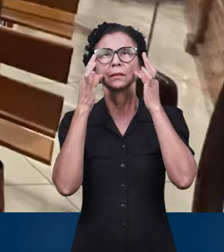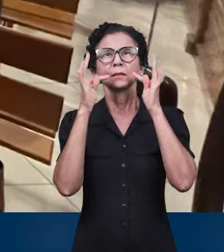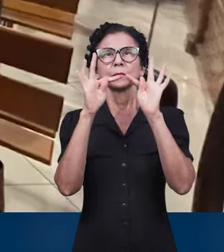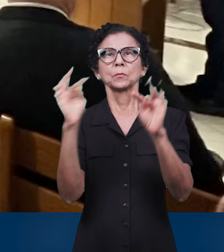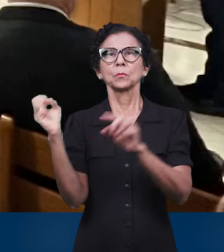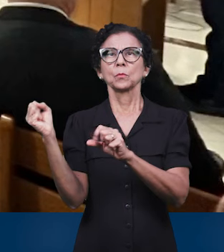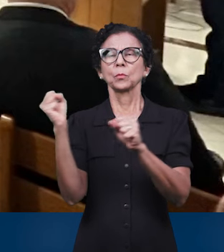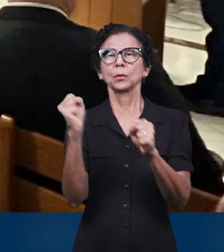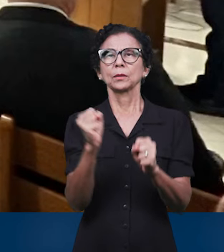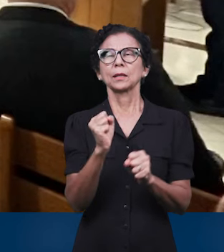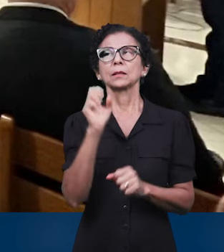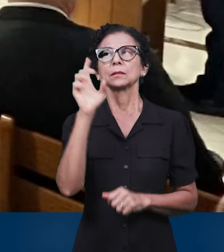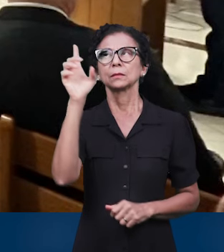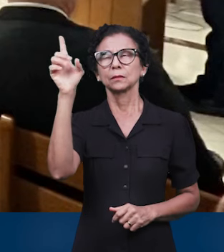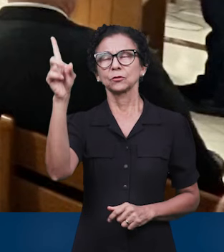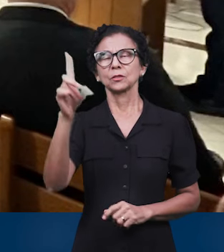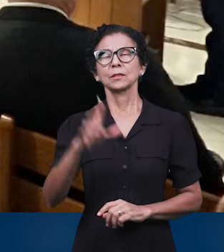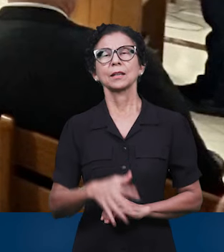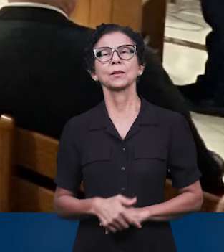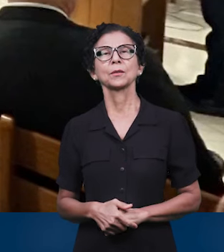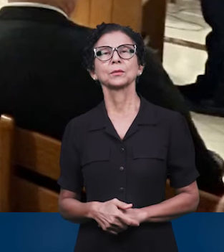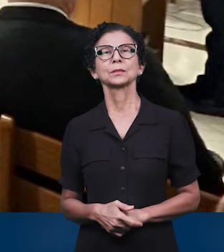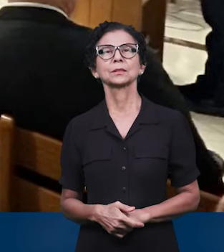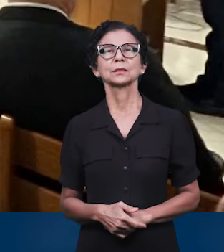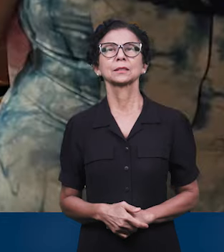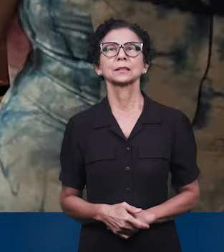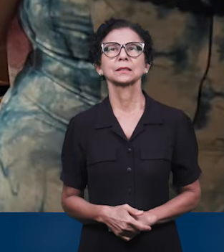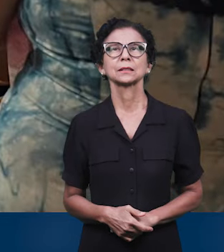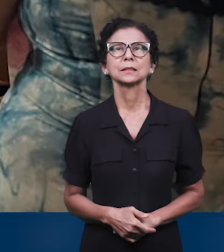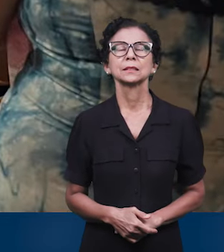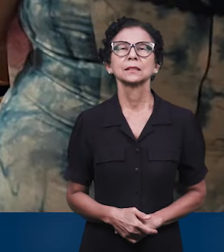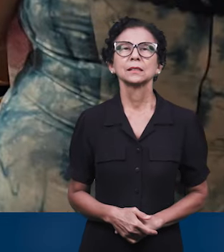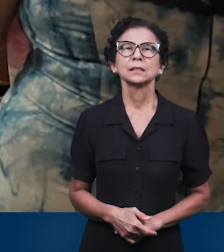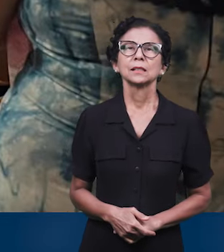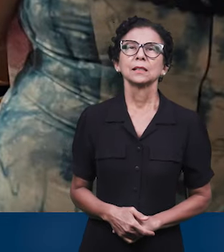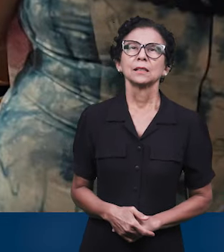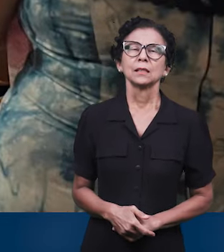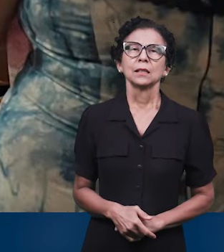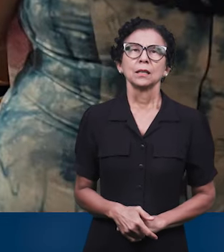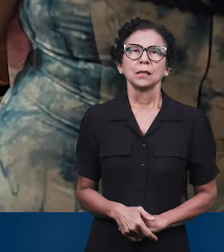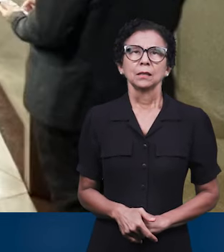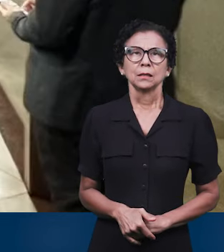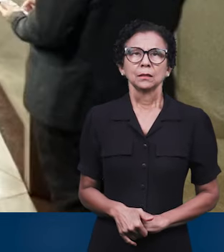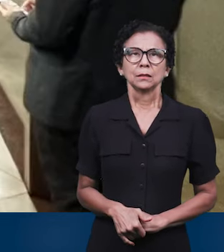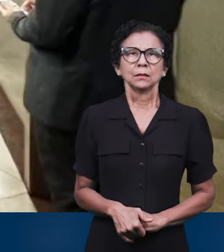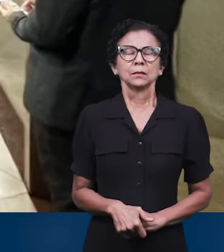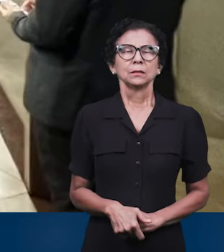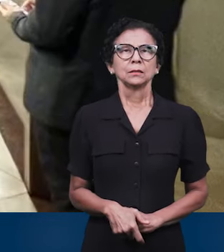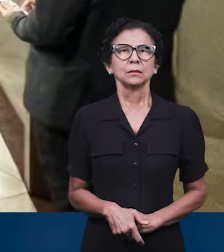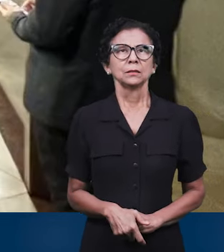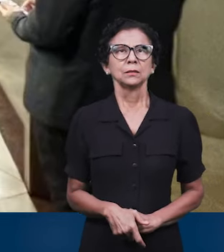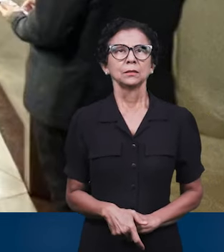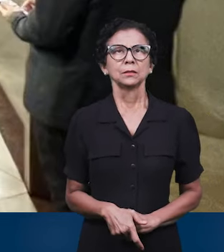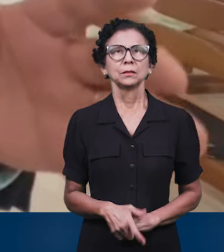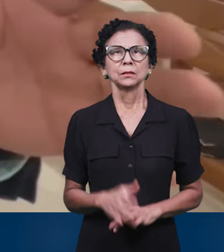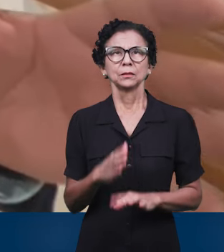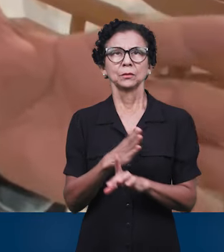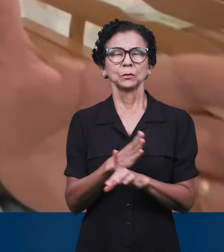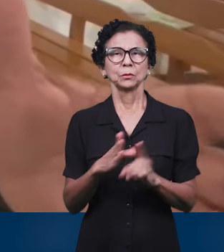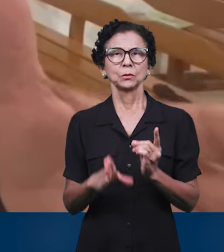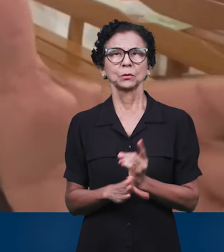pessoas receitaram os nossos convites, estão aqui e foram impactadas com a palavra e com o poder de Deus.